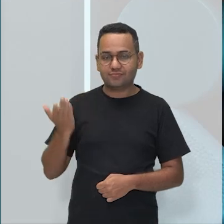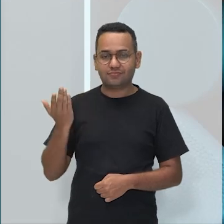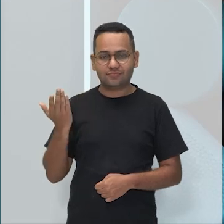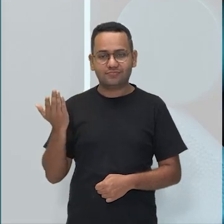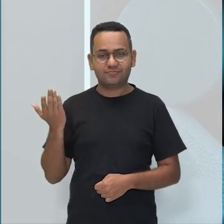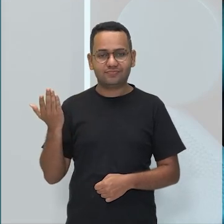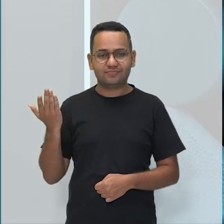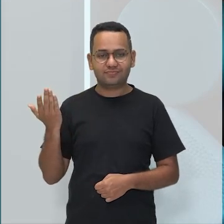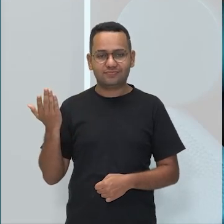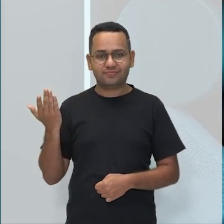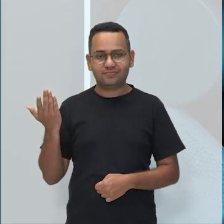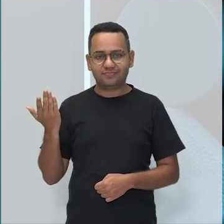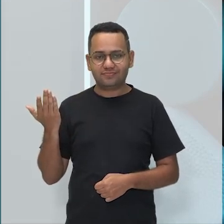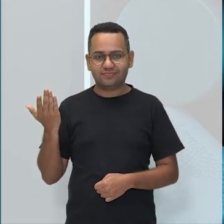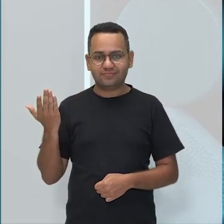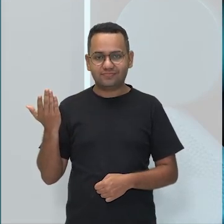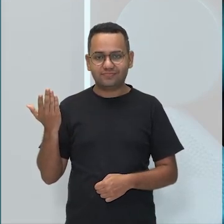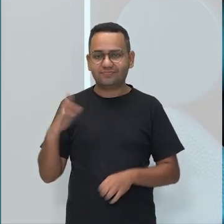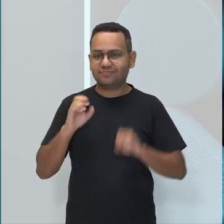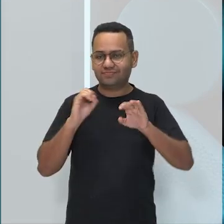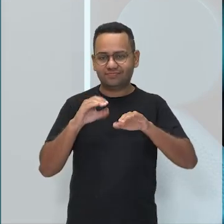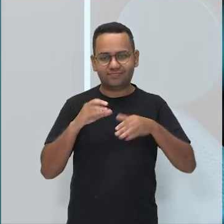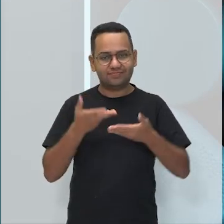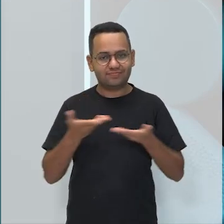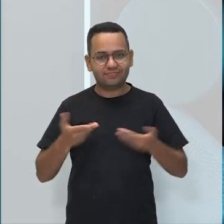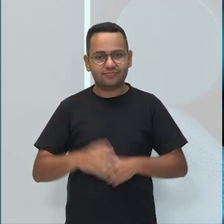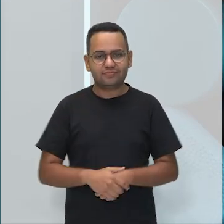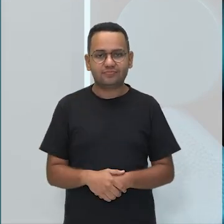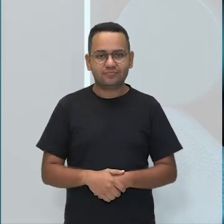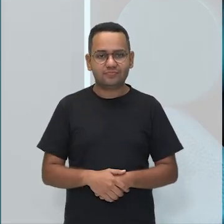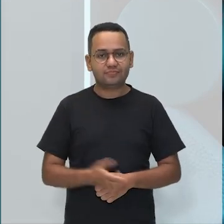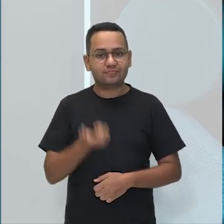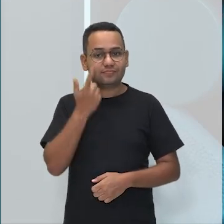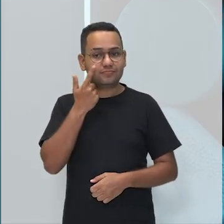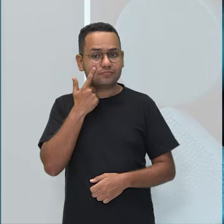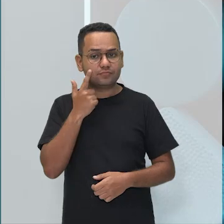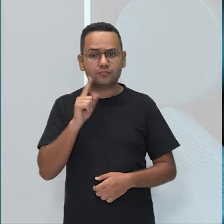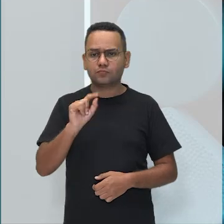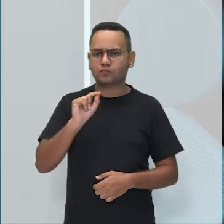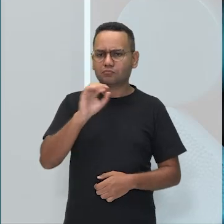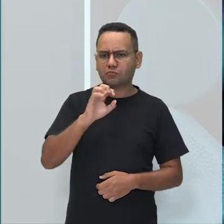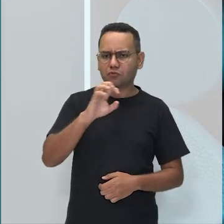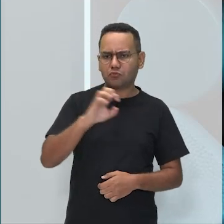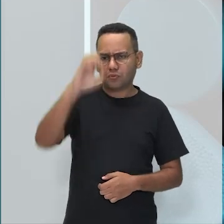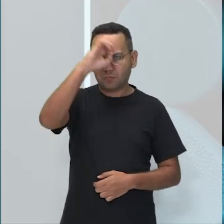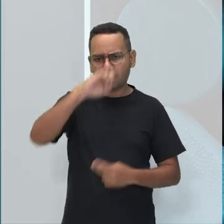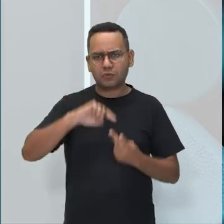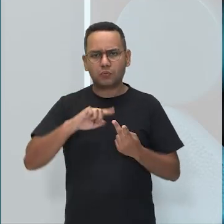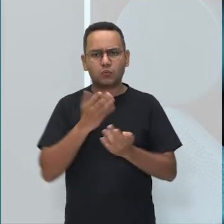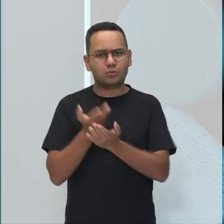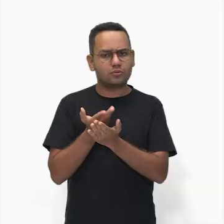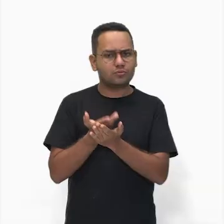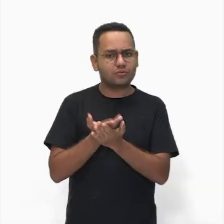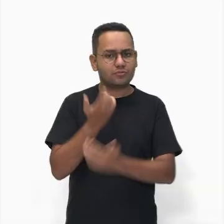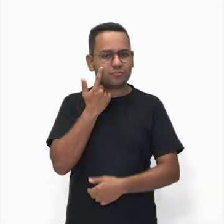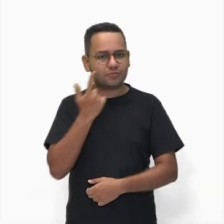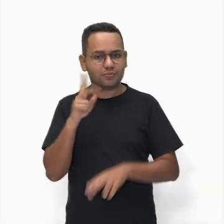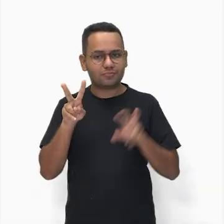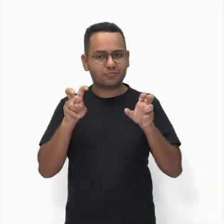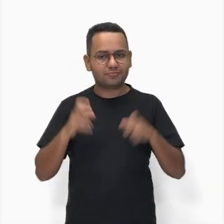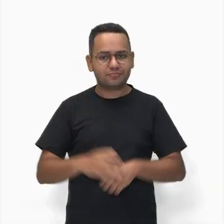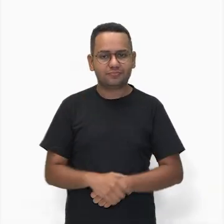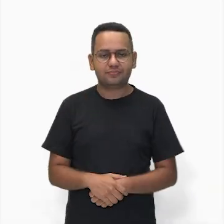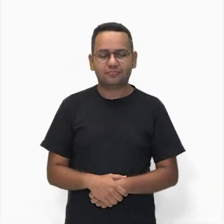acompanhar vocês neste momento. O que nós vamos aprender, o que nós vamos estudar. Então, colocando aí o